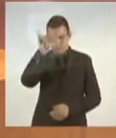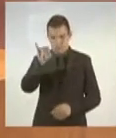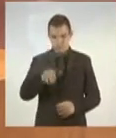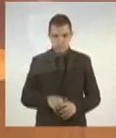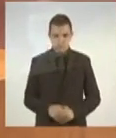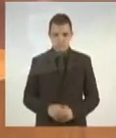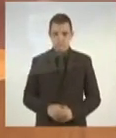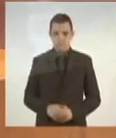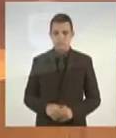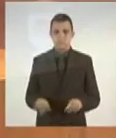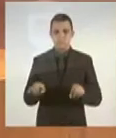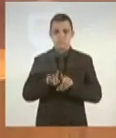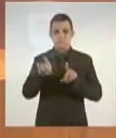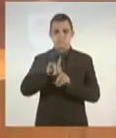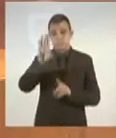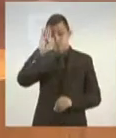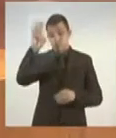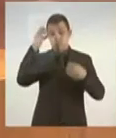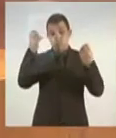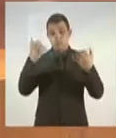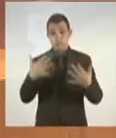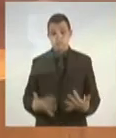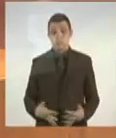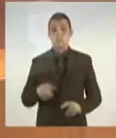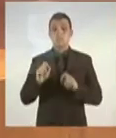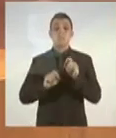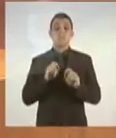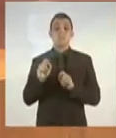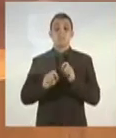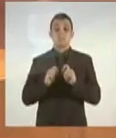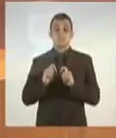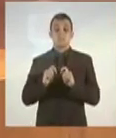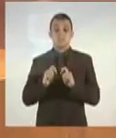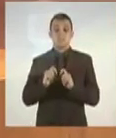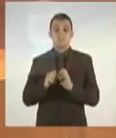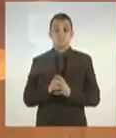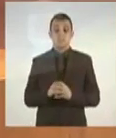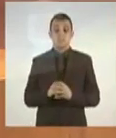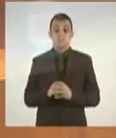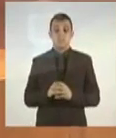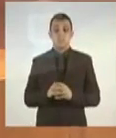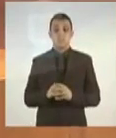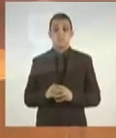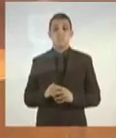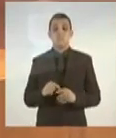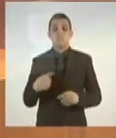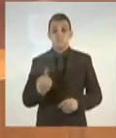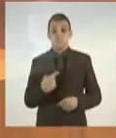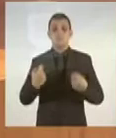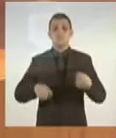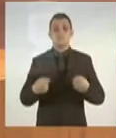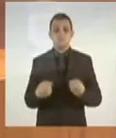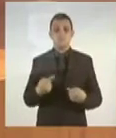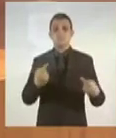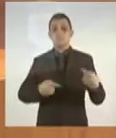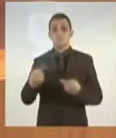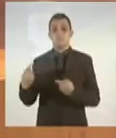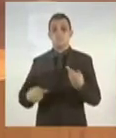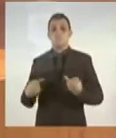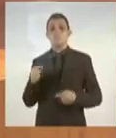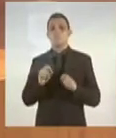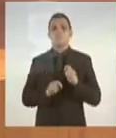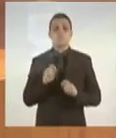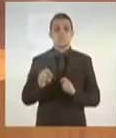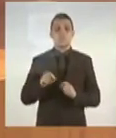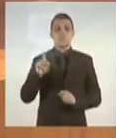principais itens dessa reforma que nós precisamos debater e dar um fim é o